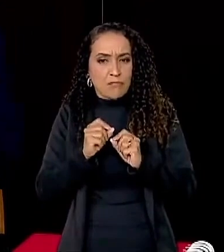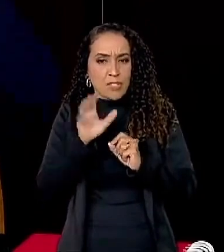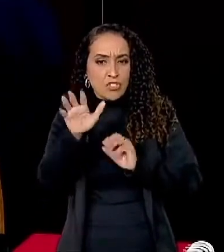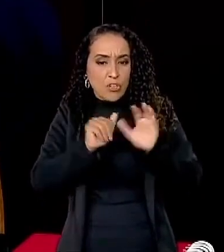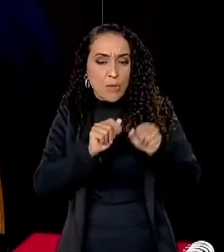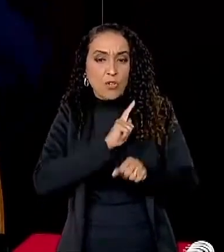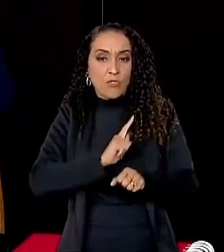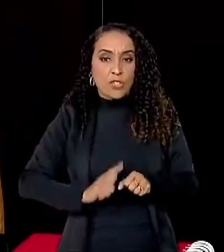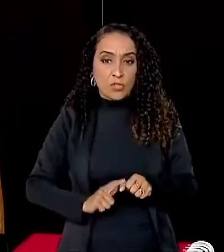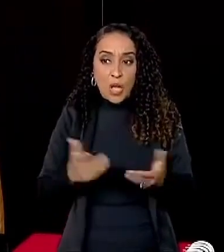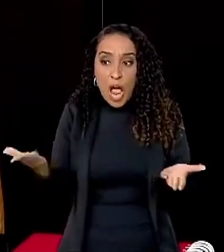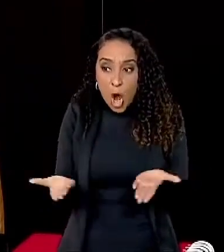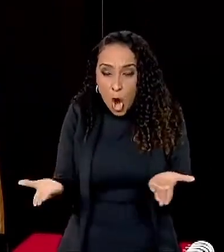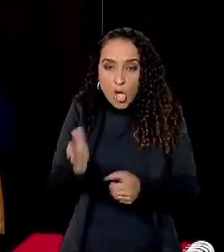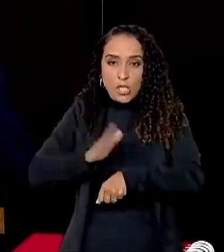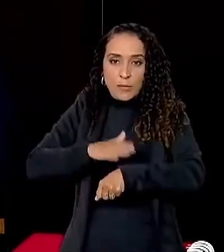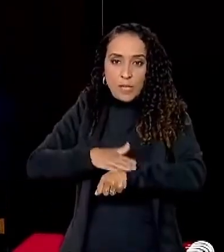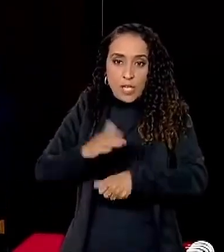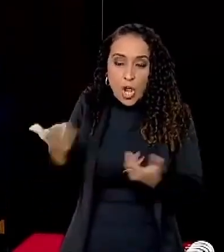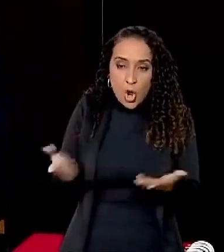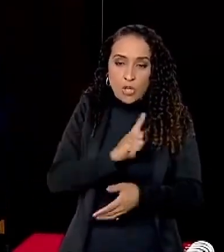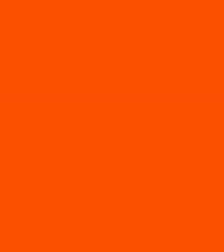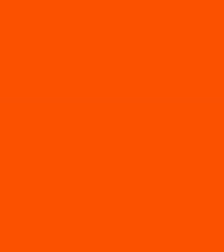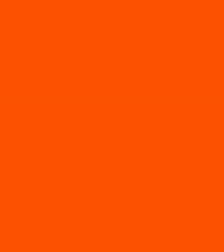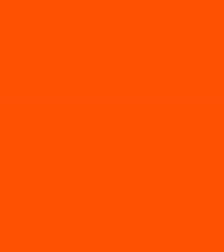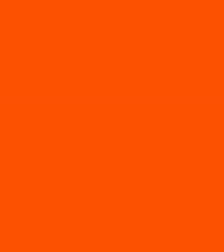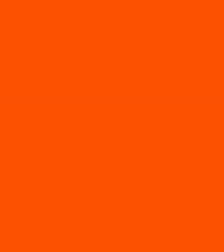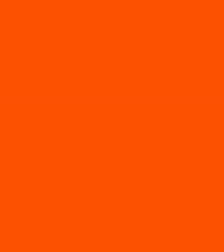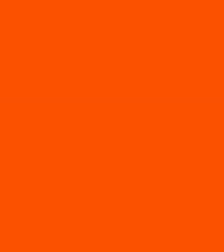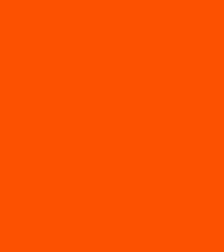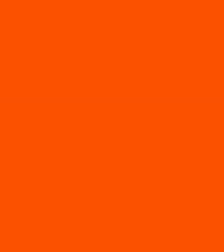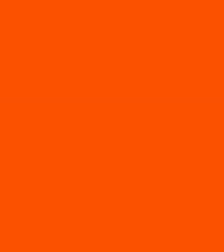os governadores que estão exercendo o cargo hoje e fazer uma discussão.